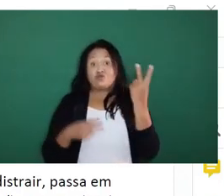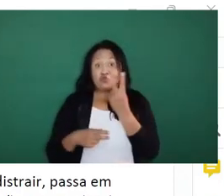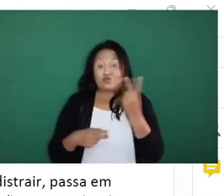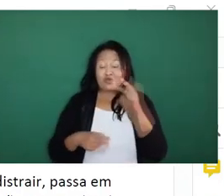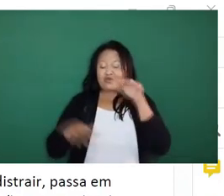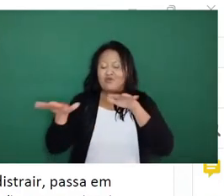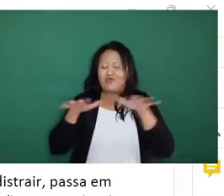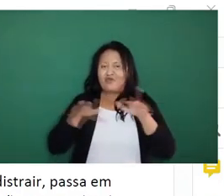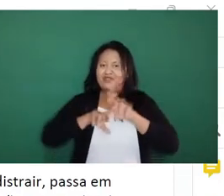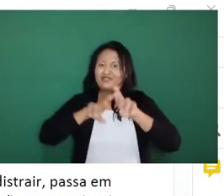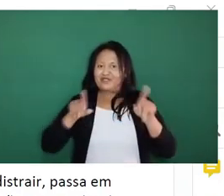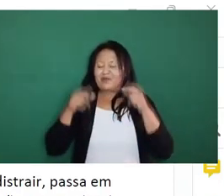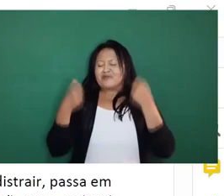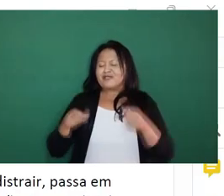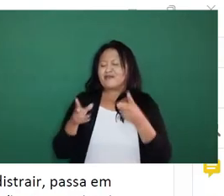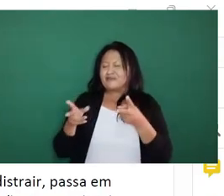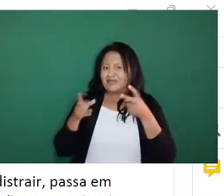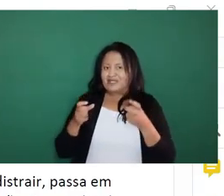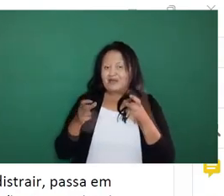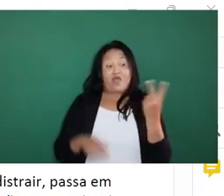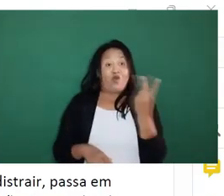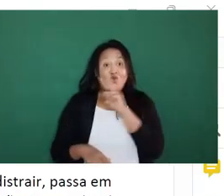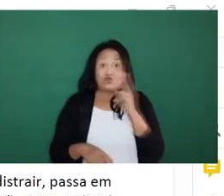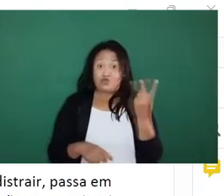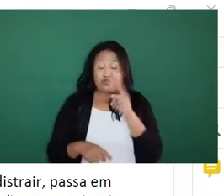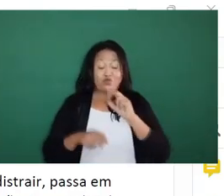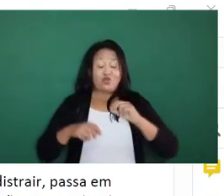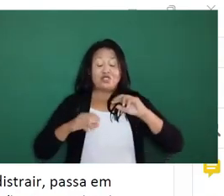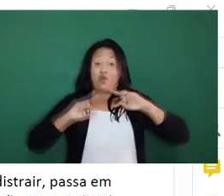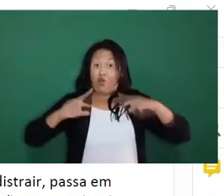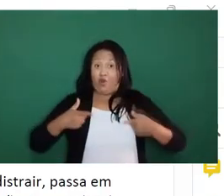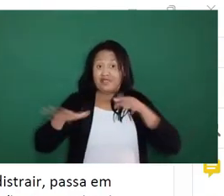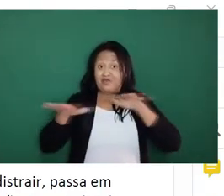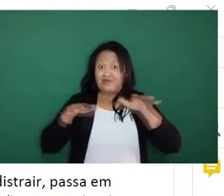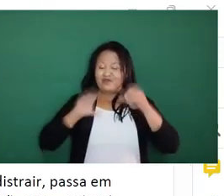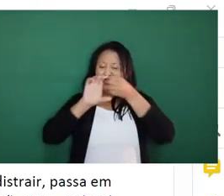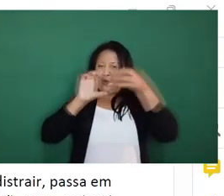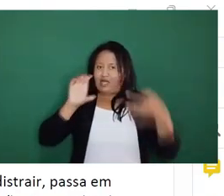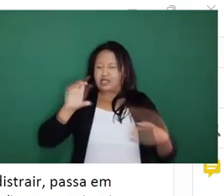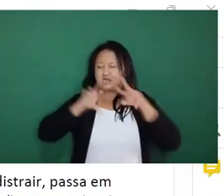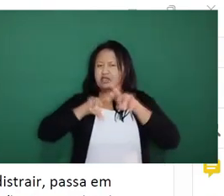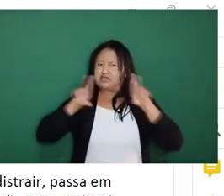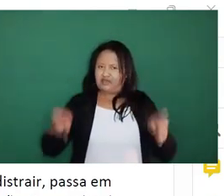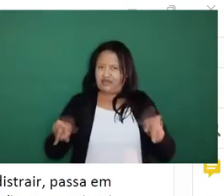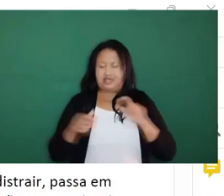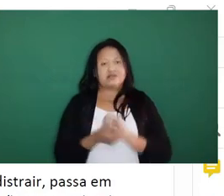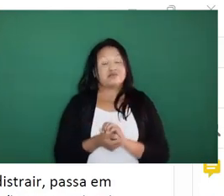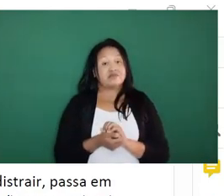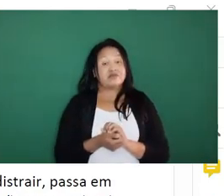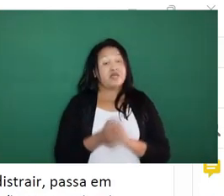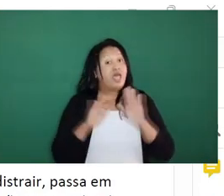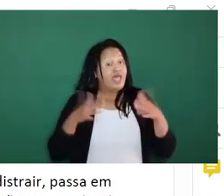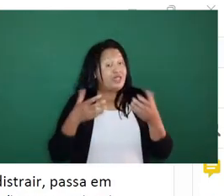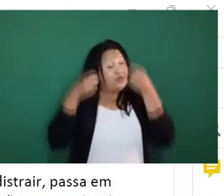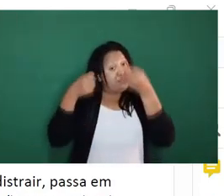diferentes a gente vai ter que levar em consideração esses dois corpos que estão se movendo com características diferentes então ele